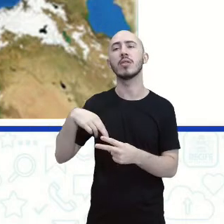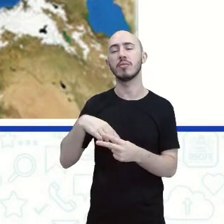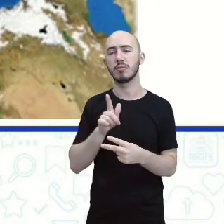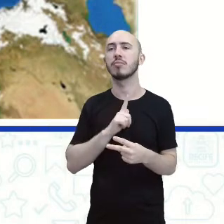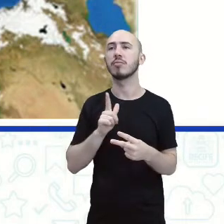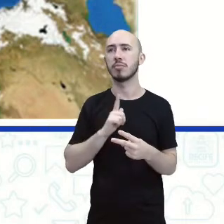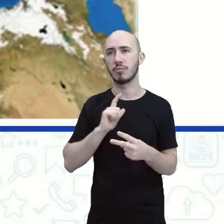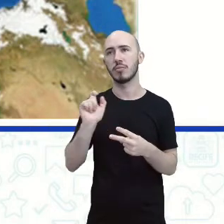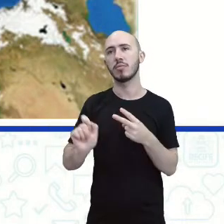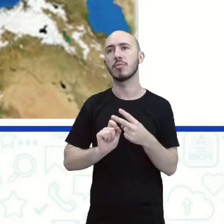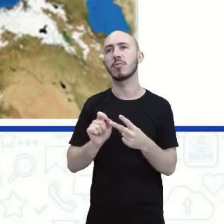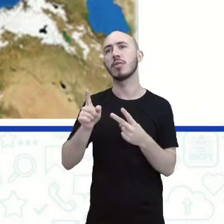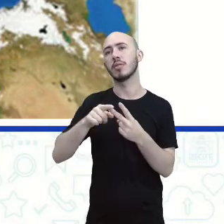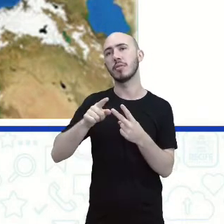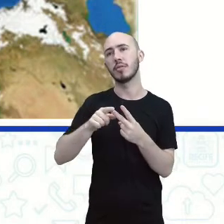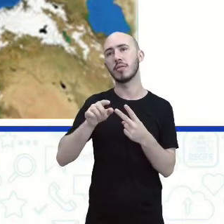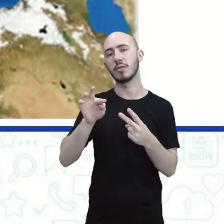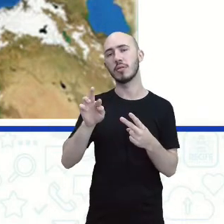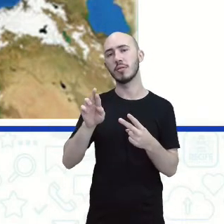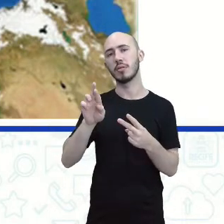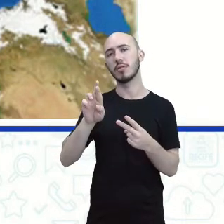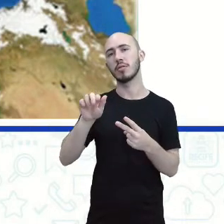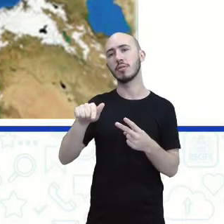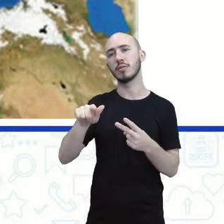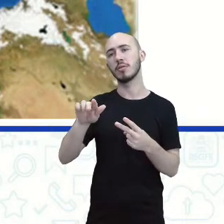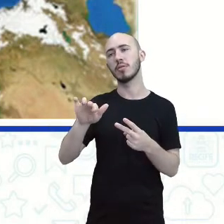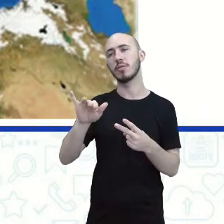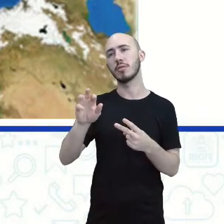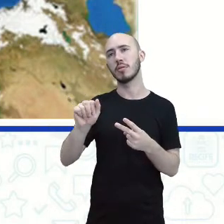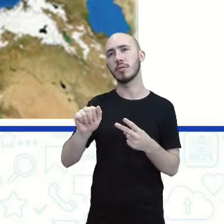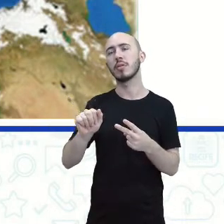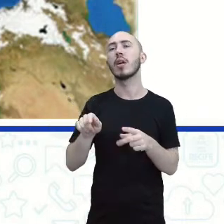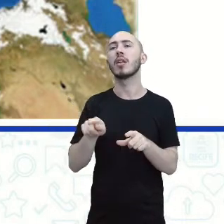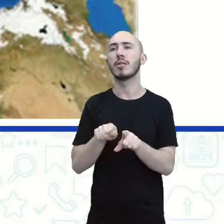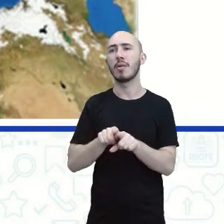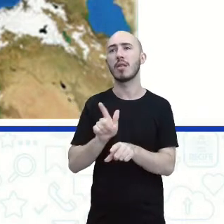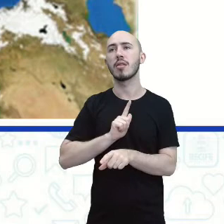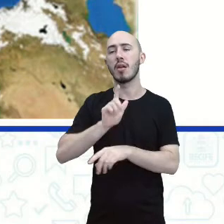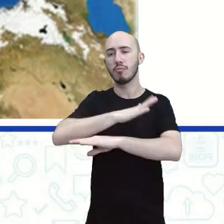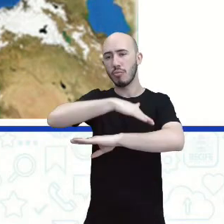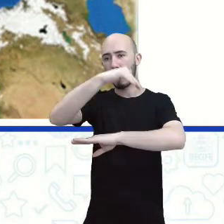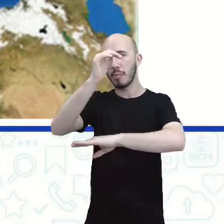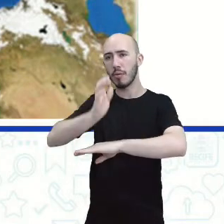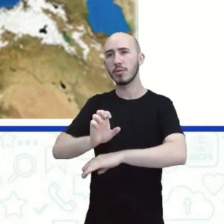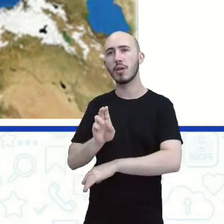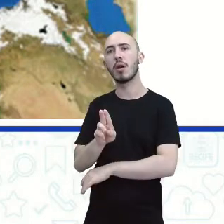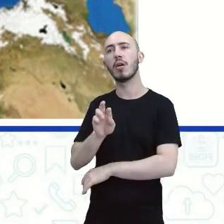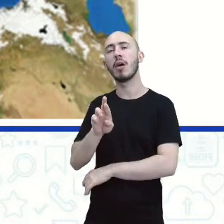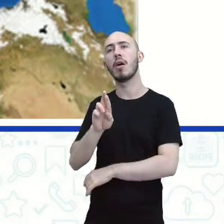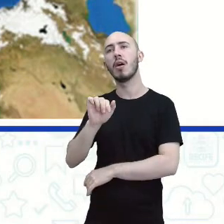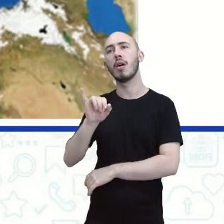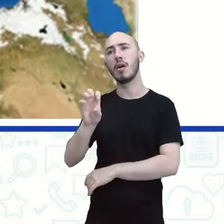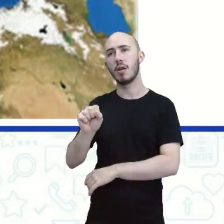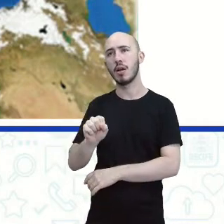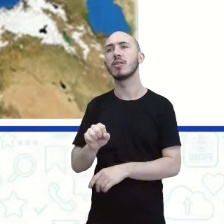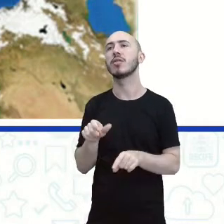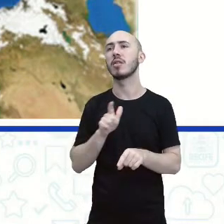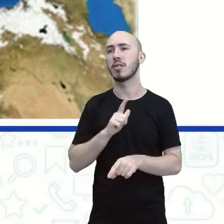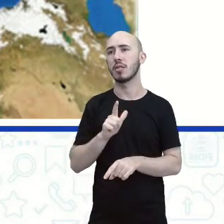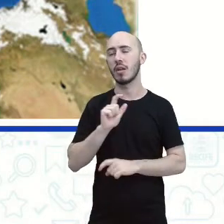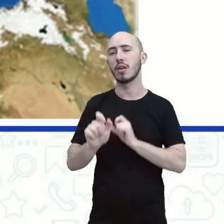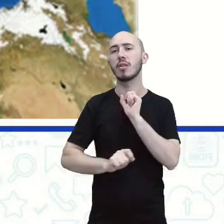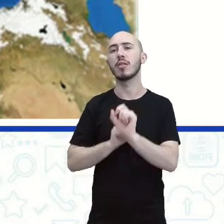territórios da Turquia. Temos lá aquela região do Monte dos Urais, professor, fazendo aquele intermédio, dividindo